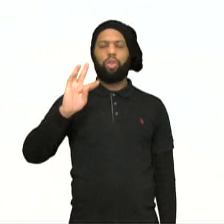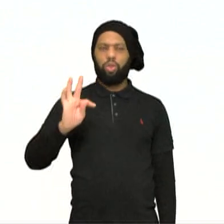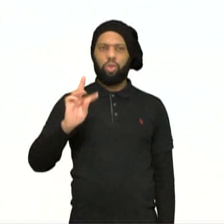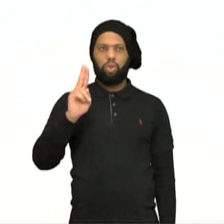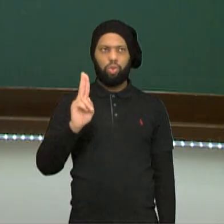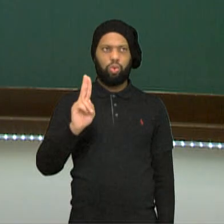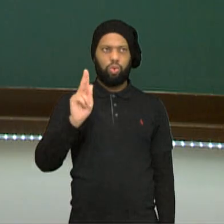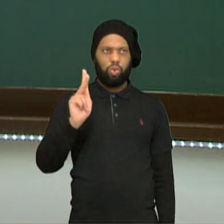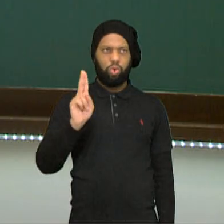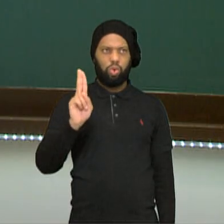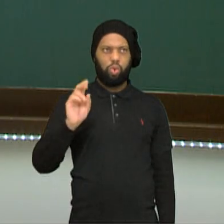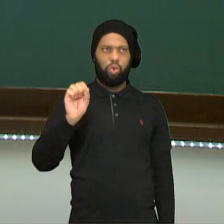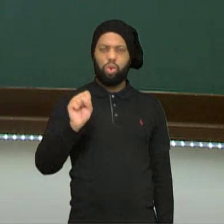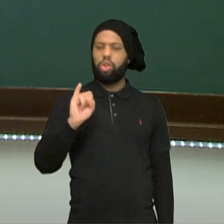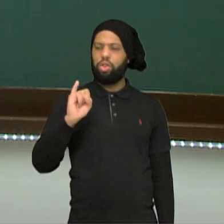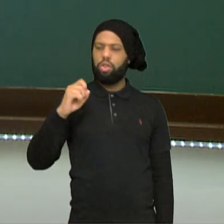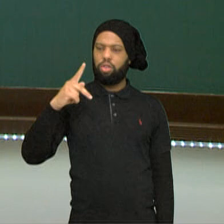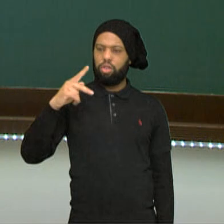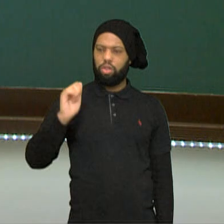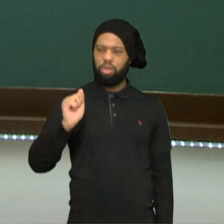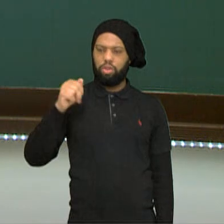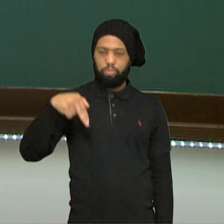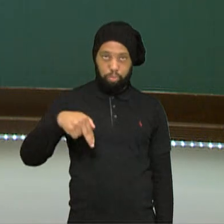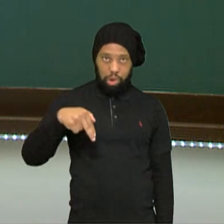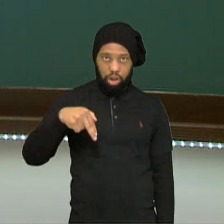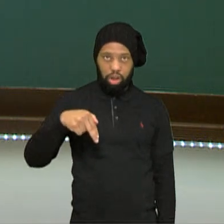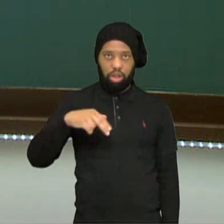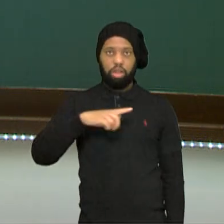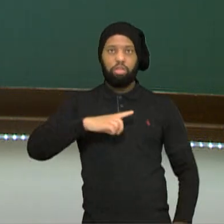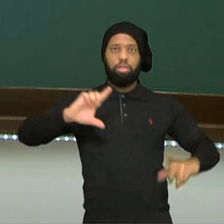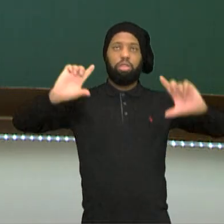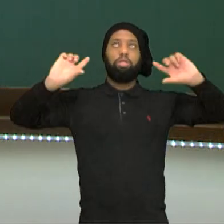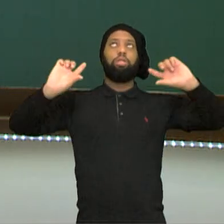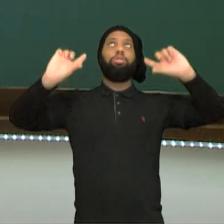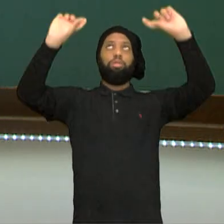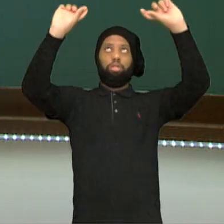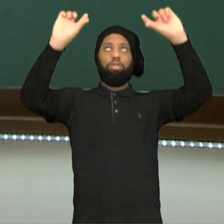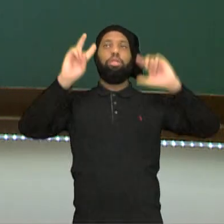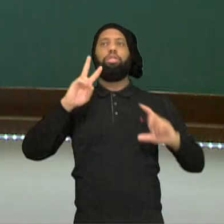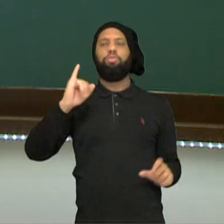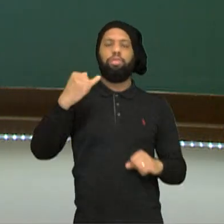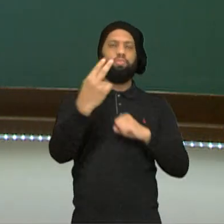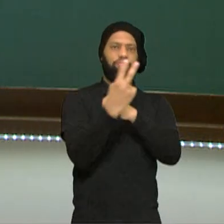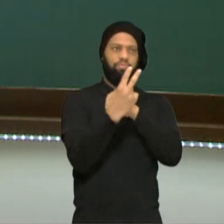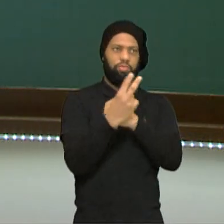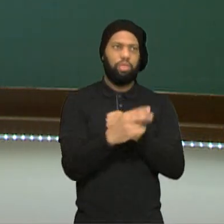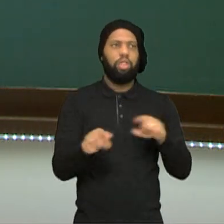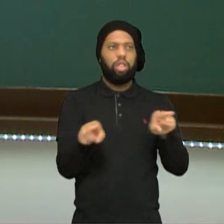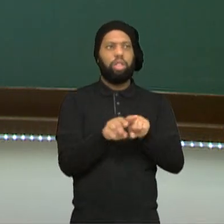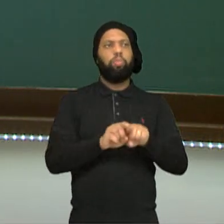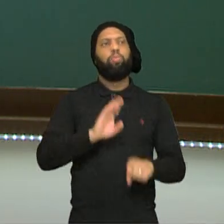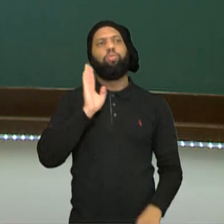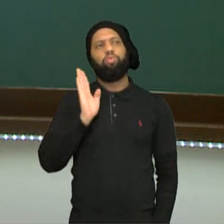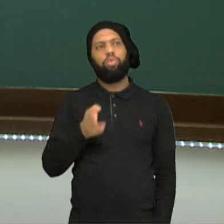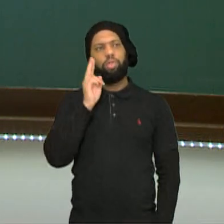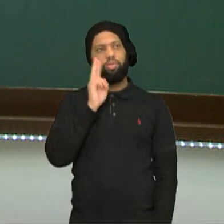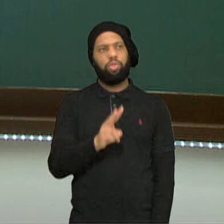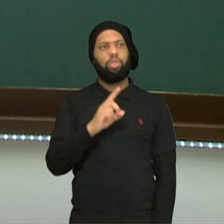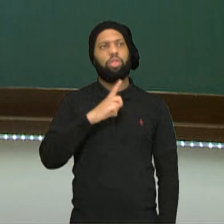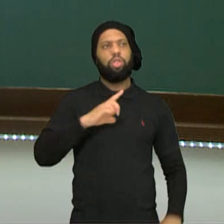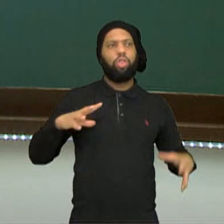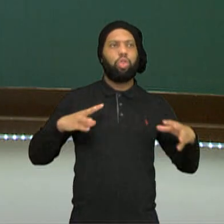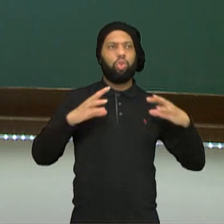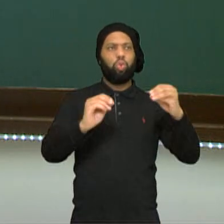alto, onde se coloca a maluana, que é essa roda ali que tem a proteção, né? E que a gente viu aqui, ó, toda a questão